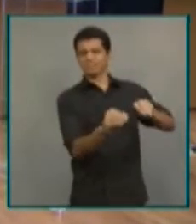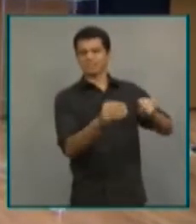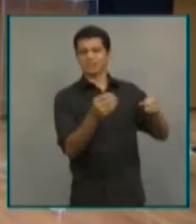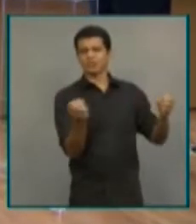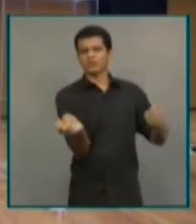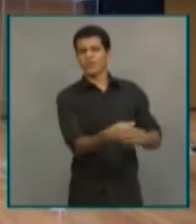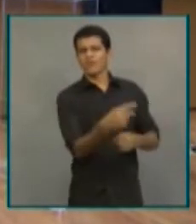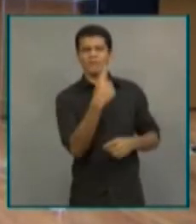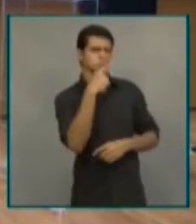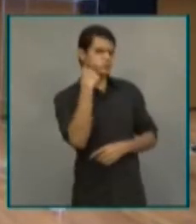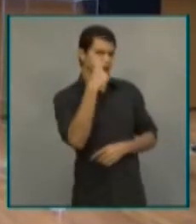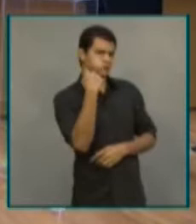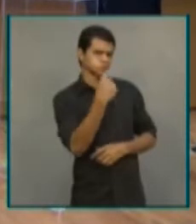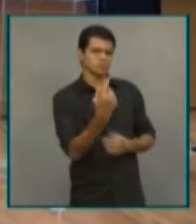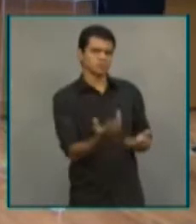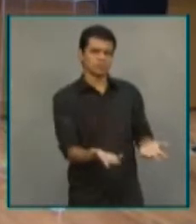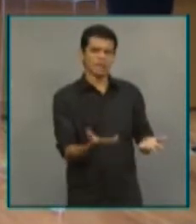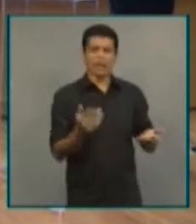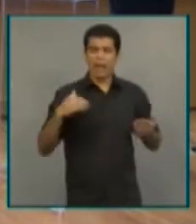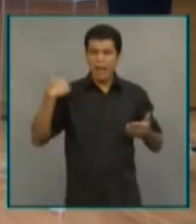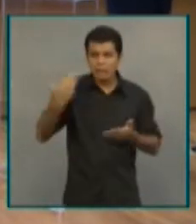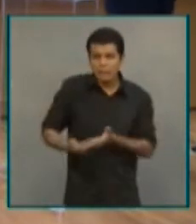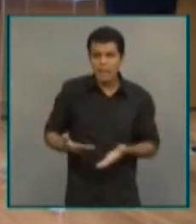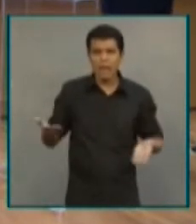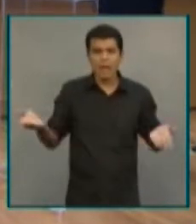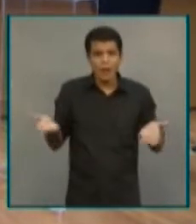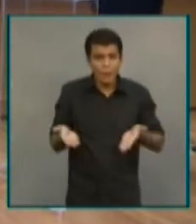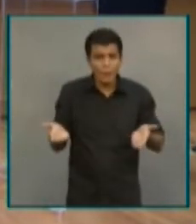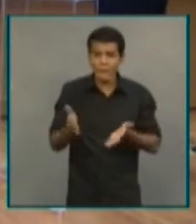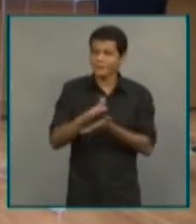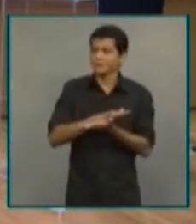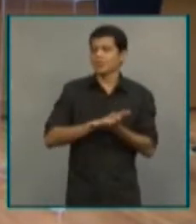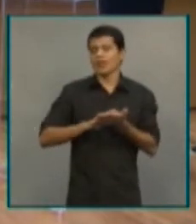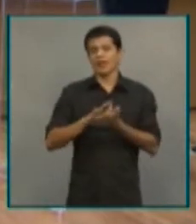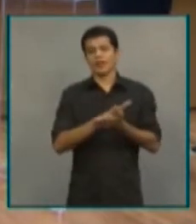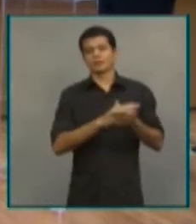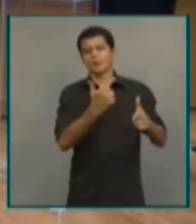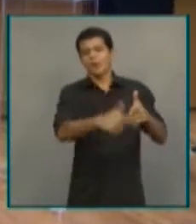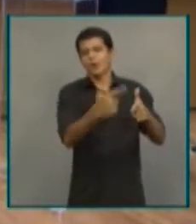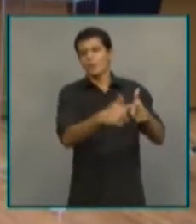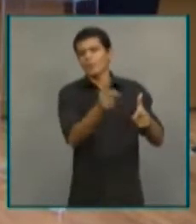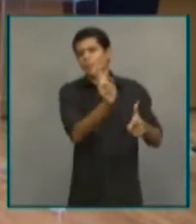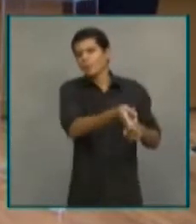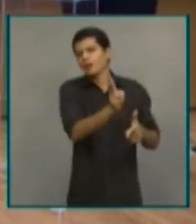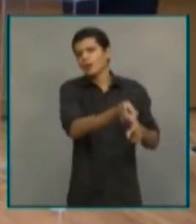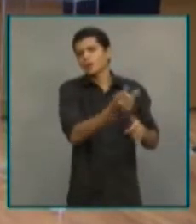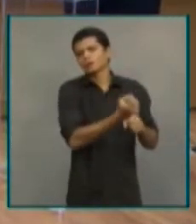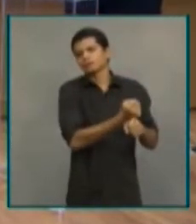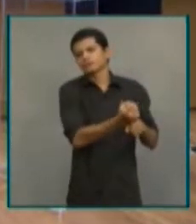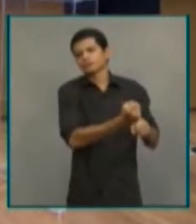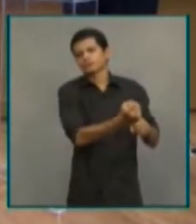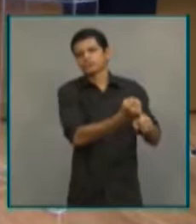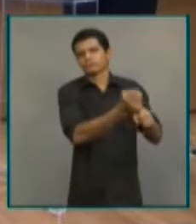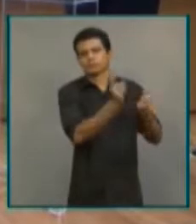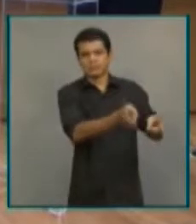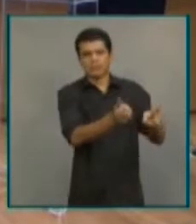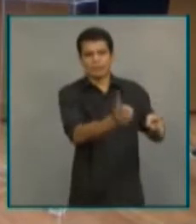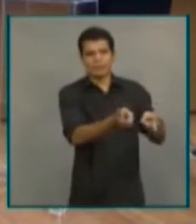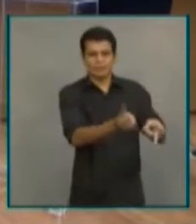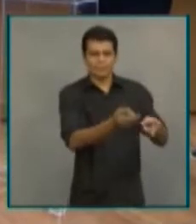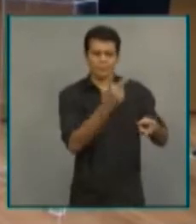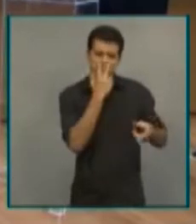iludidos. E até agora, os senhores não resolveram esses problemas. Isso atinge, inclusive, a ética da OAB. Sinto muito, candidato.